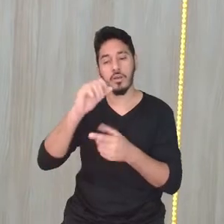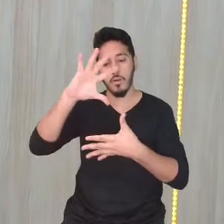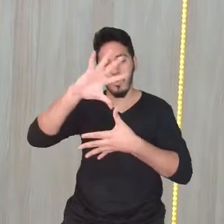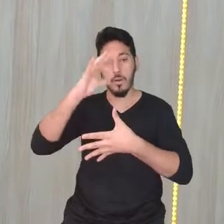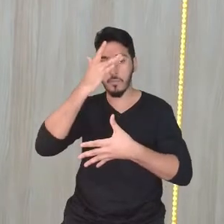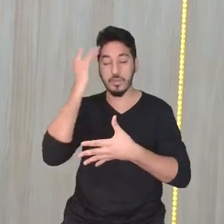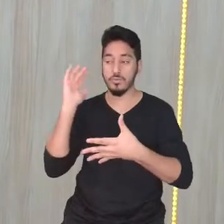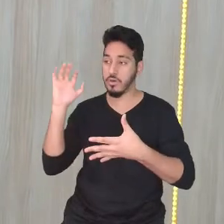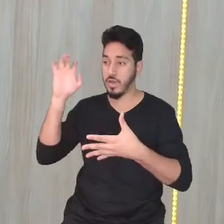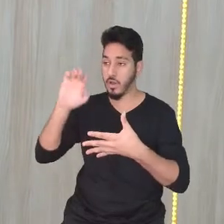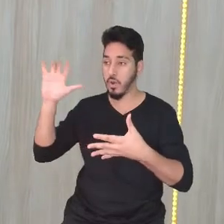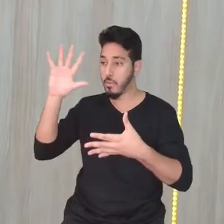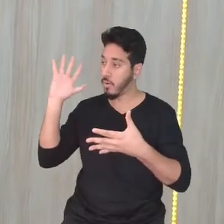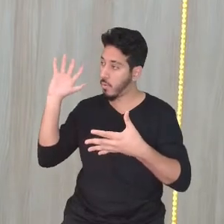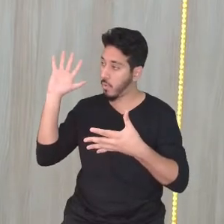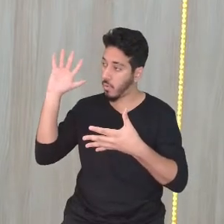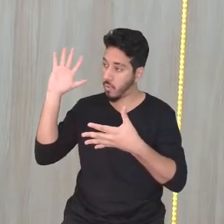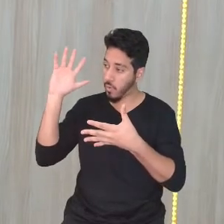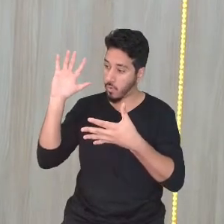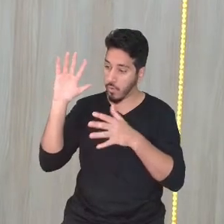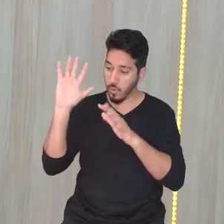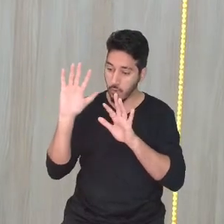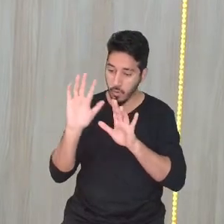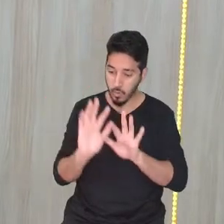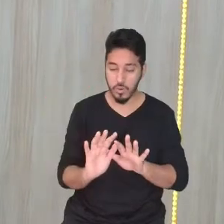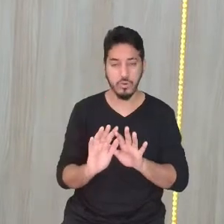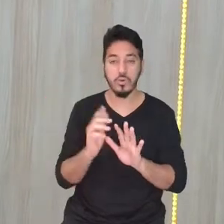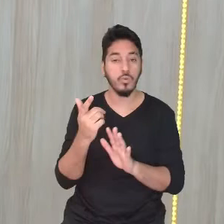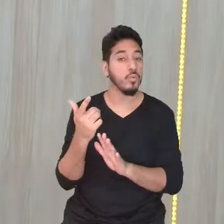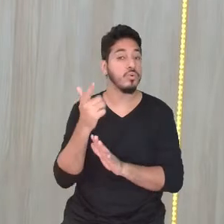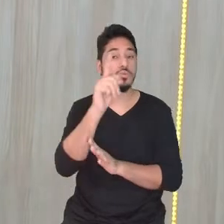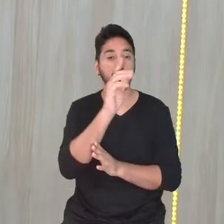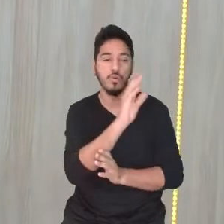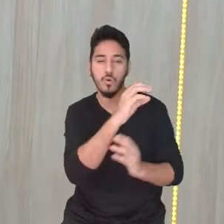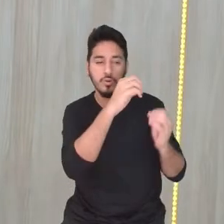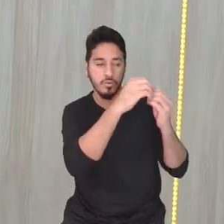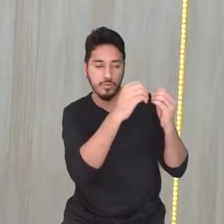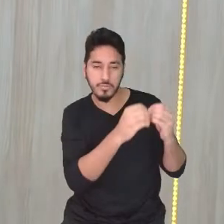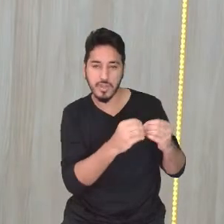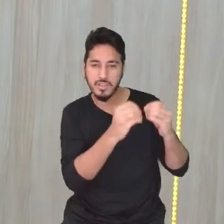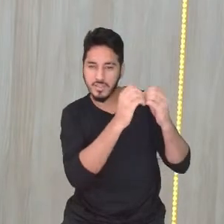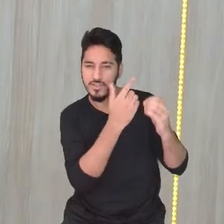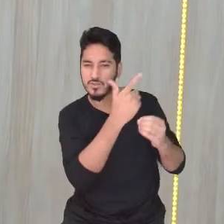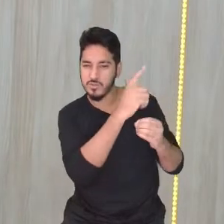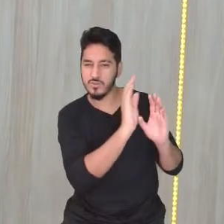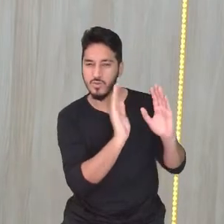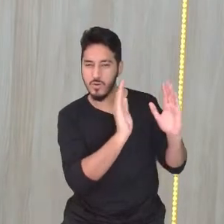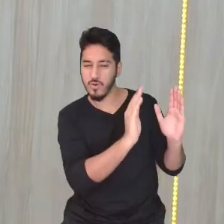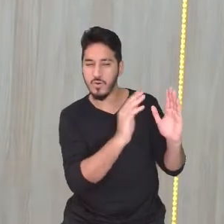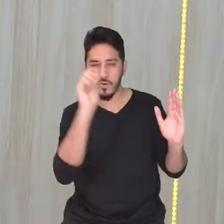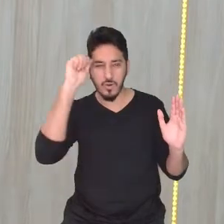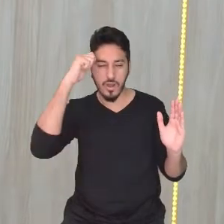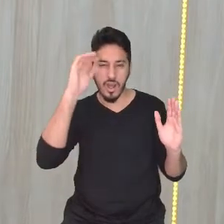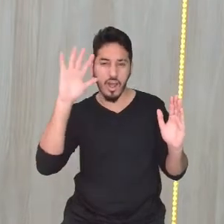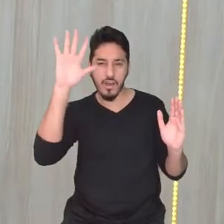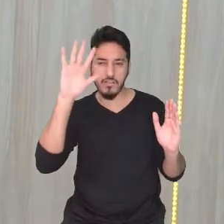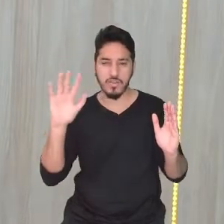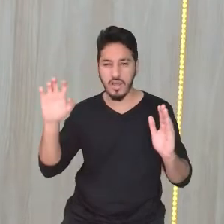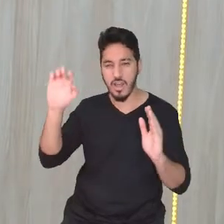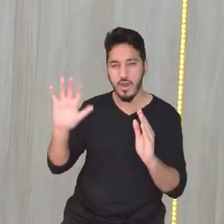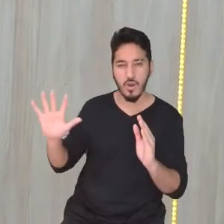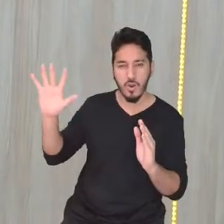colonizado por europeus, né? Então, os outros continentes, como estão bem juntinhos lá do outro, a África com a Europa, a